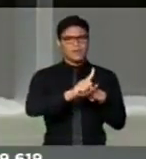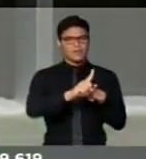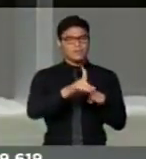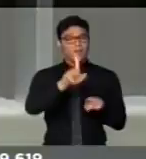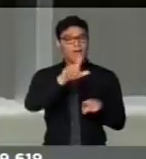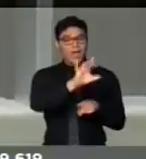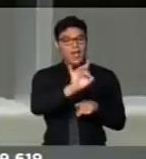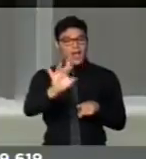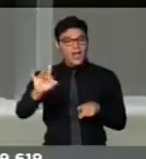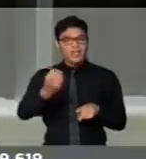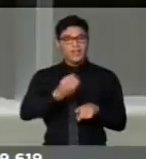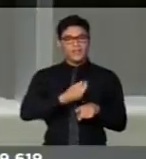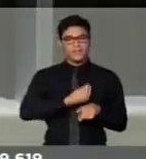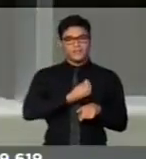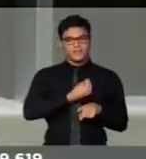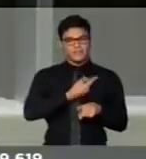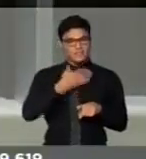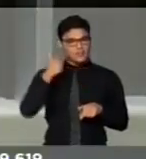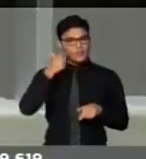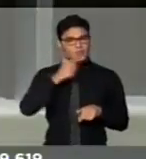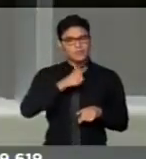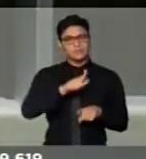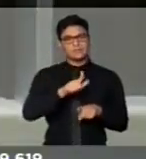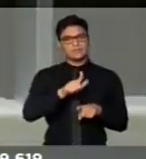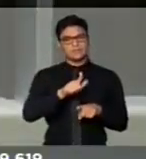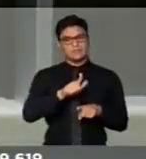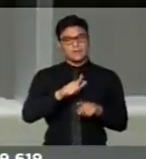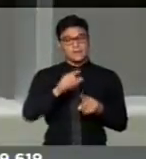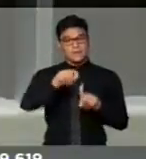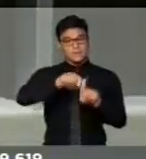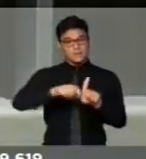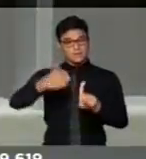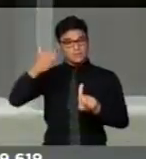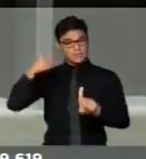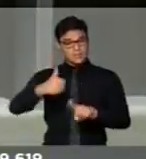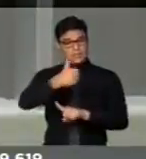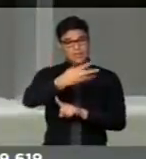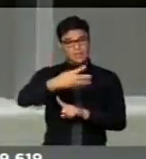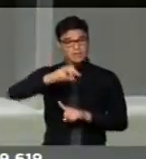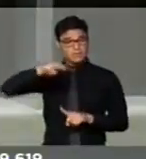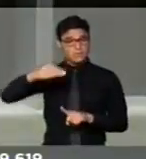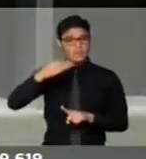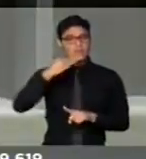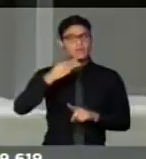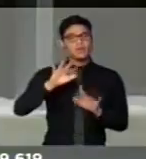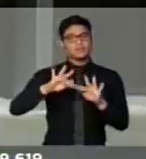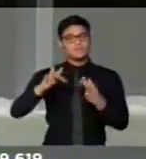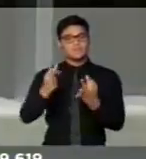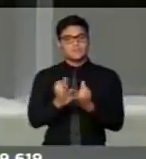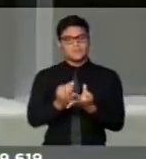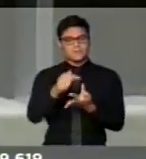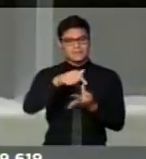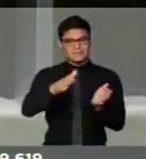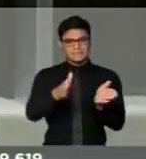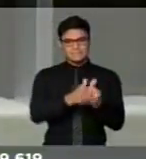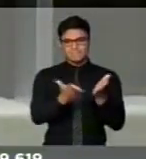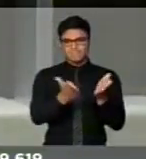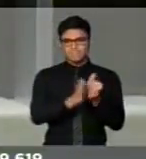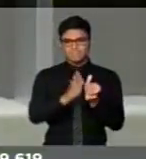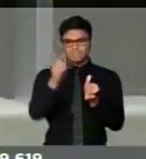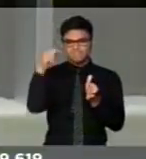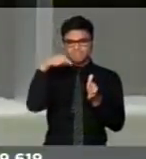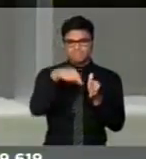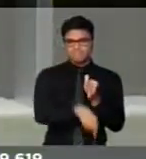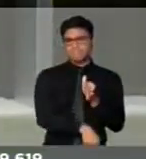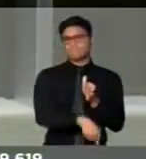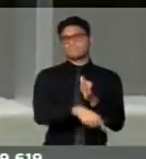alcançadas. No mês passado, foram alcançadas 14 milhões de famílias em situação de extrema pobreza